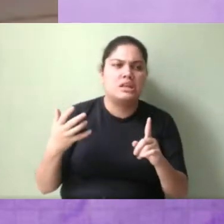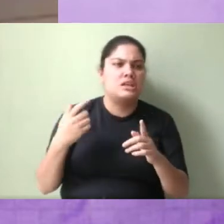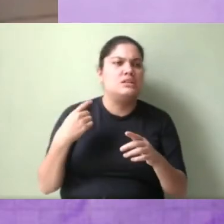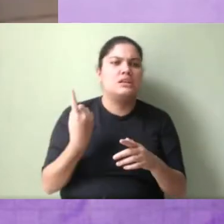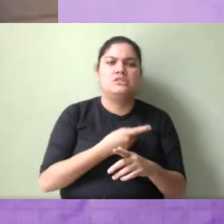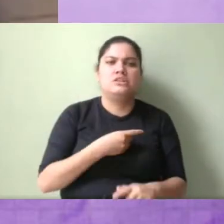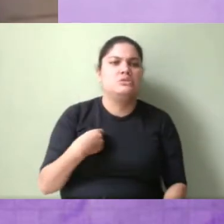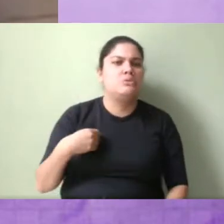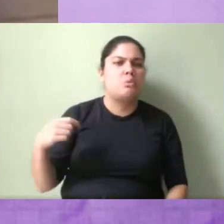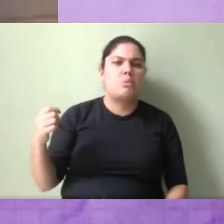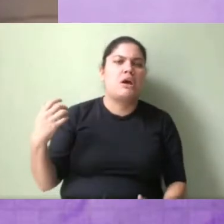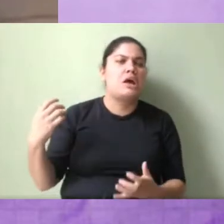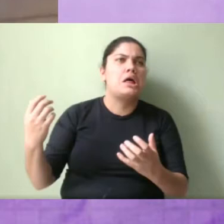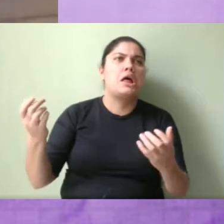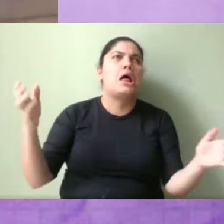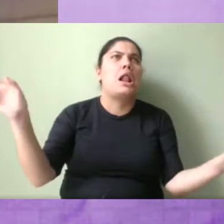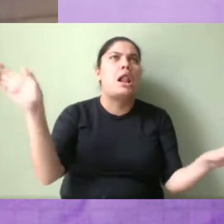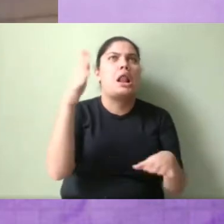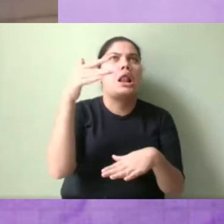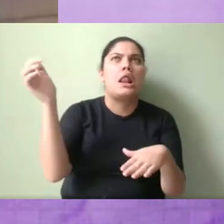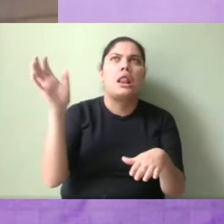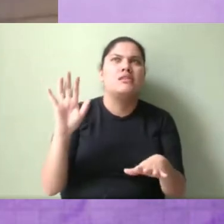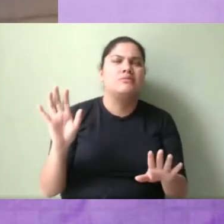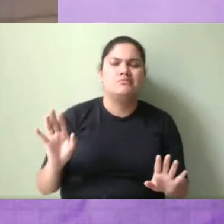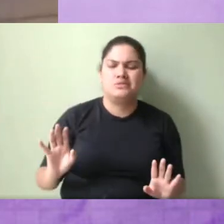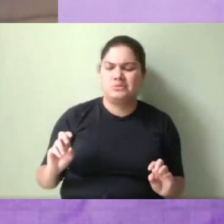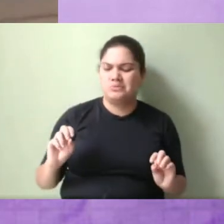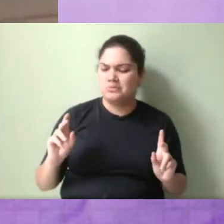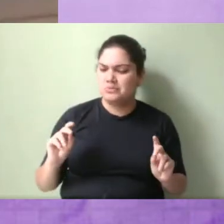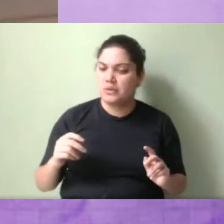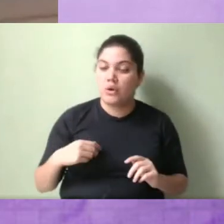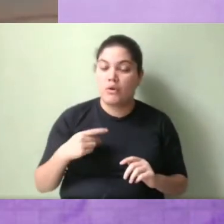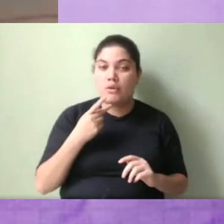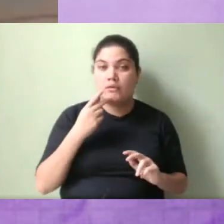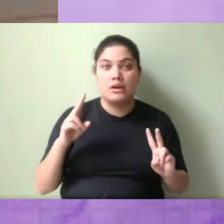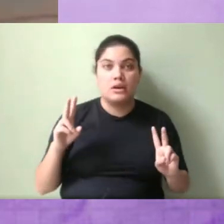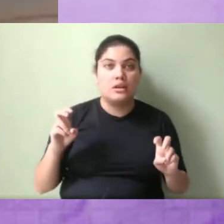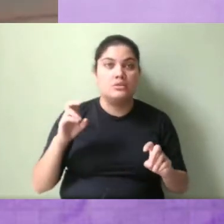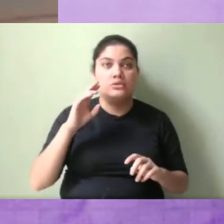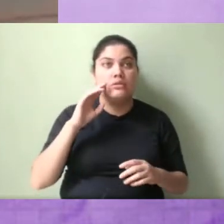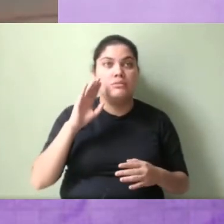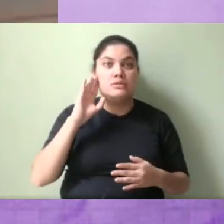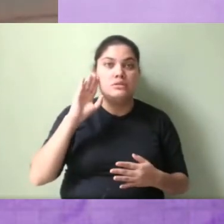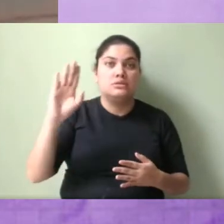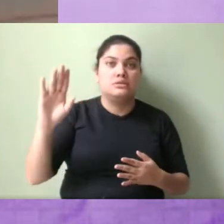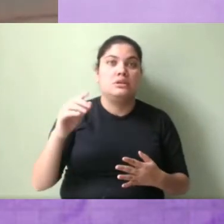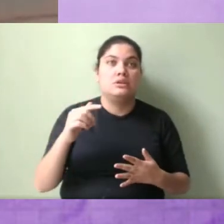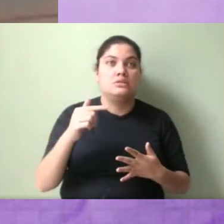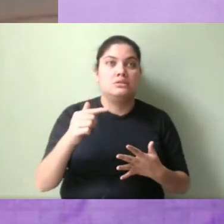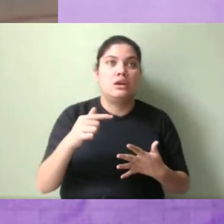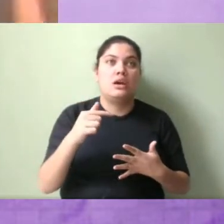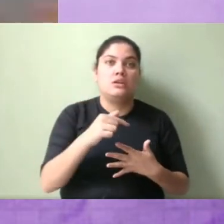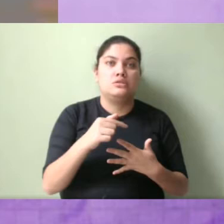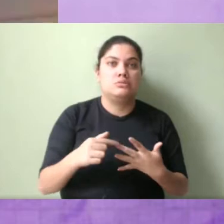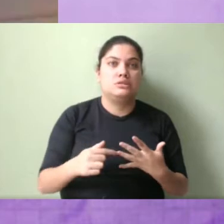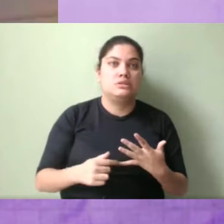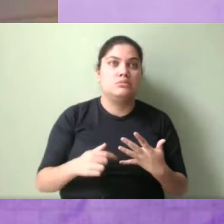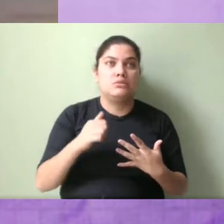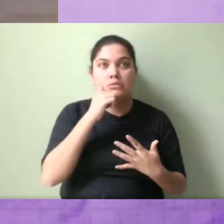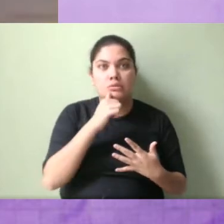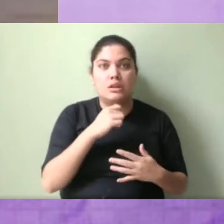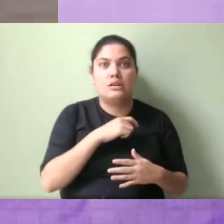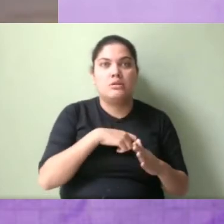tá? Aí eu, tá, mas o que quer dizer militância? Não fala de feminismo, não fala de LGBT, a gente não levanta bandeiras. Daí eu